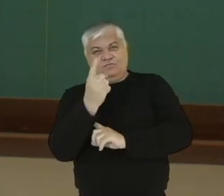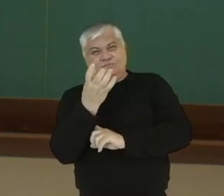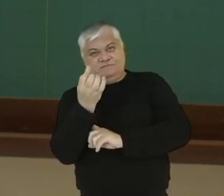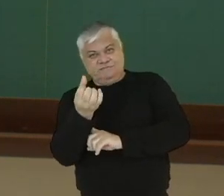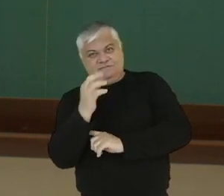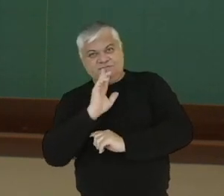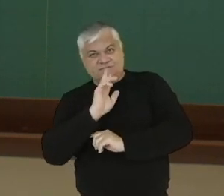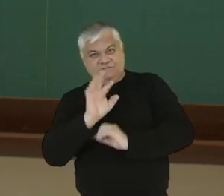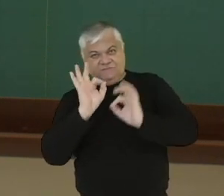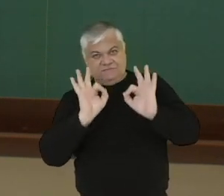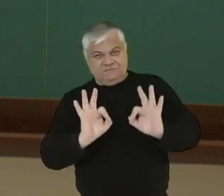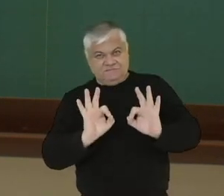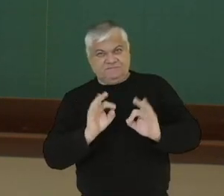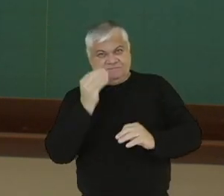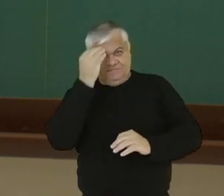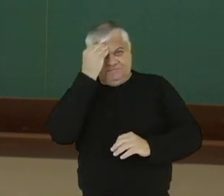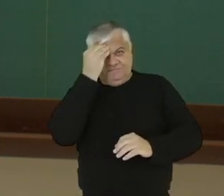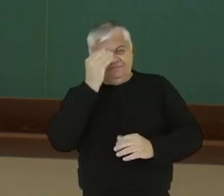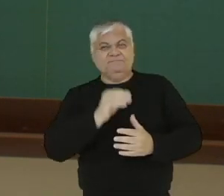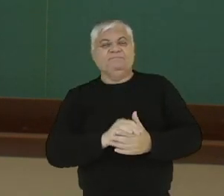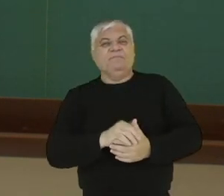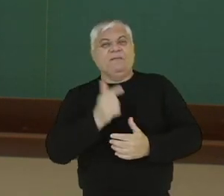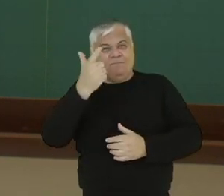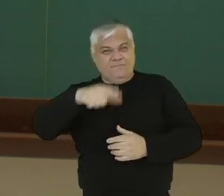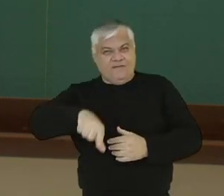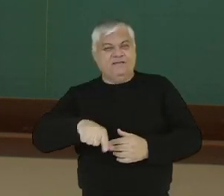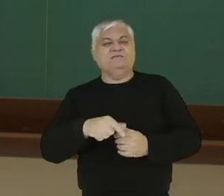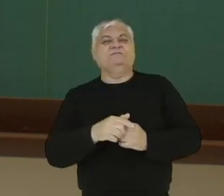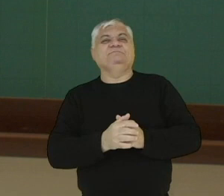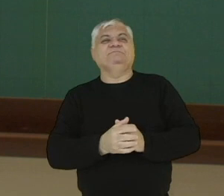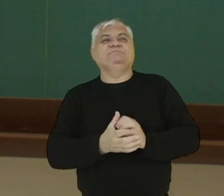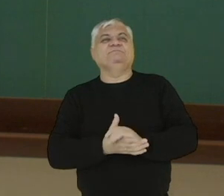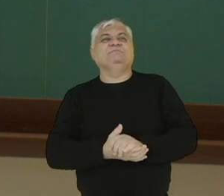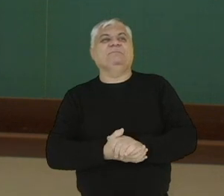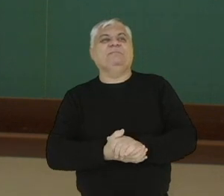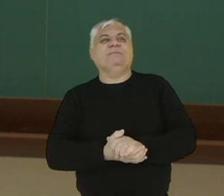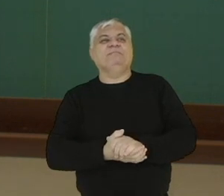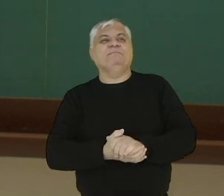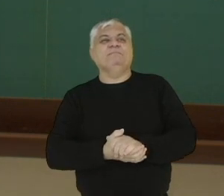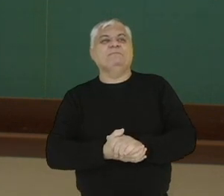são essas. Beleza? Vamos fazer agora o próximo exercício.